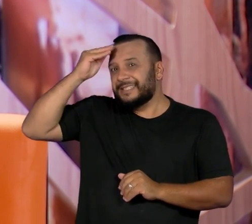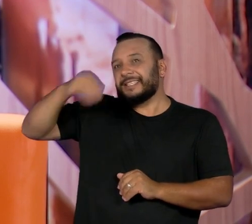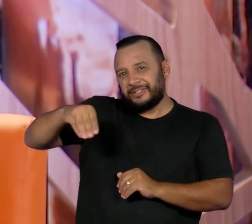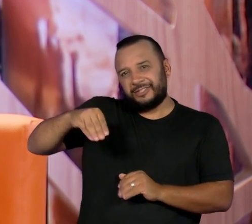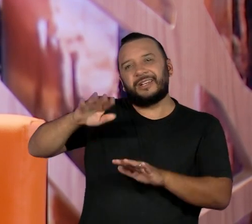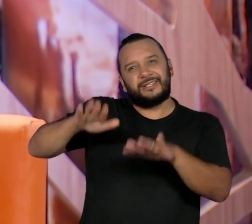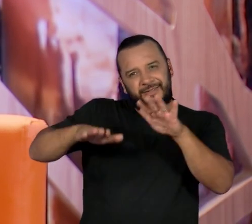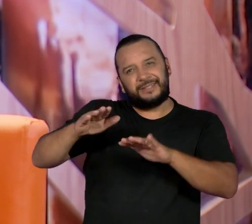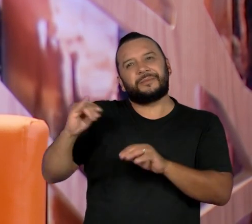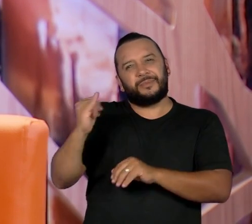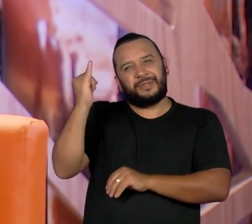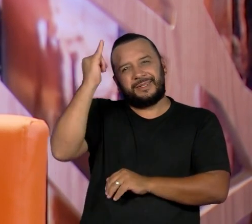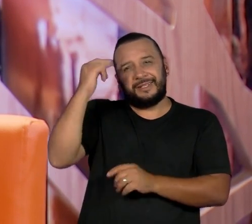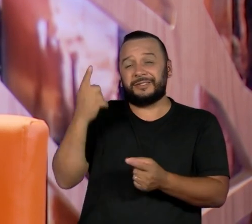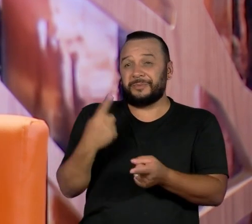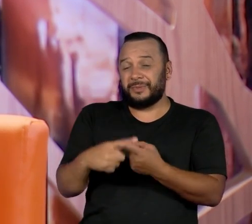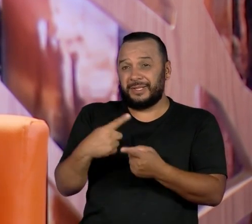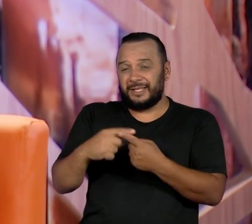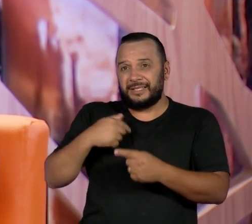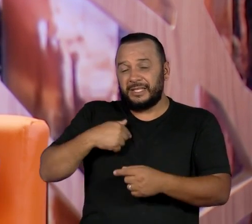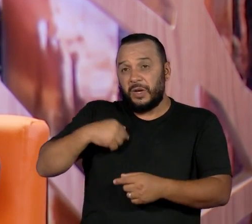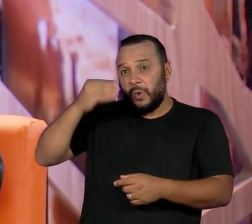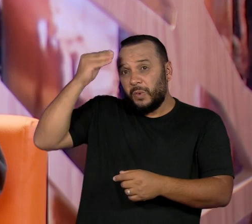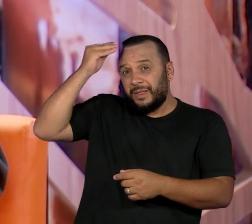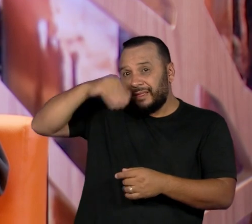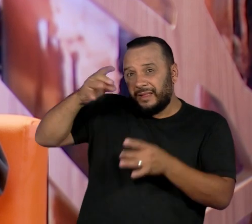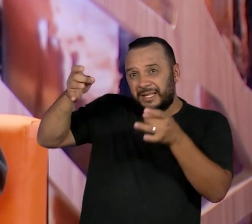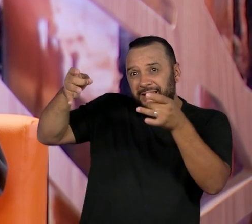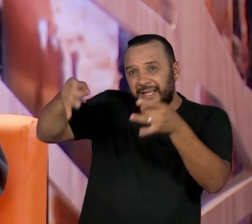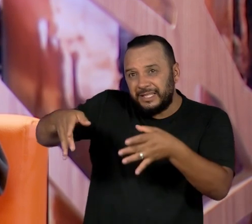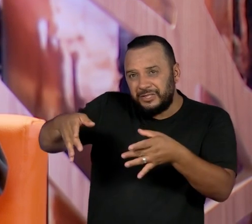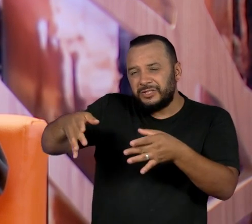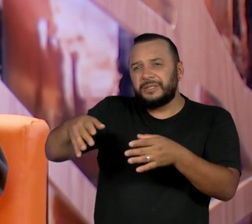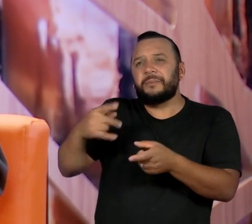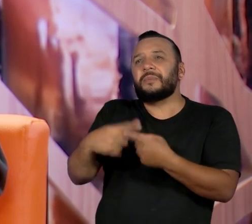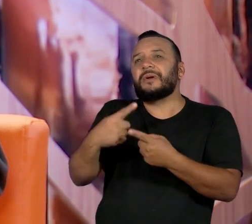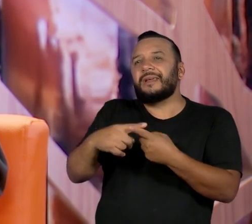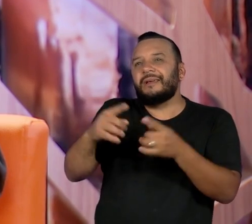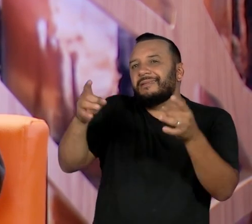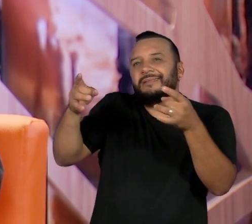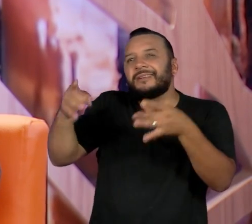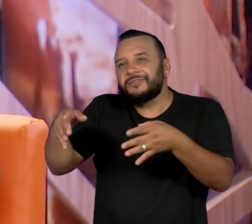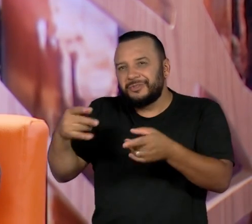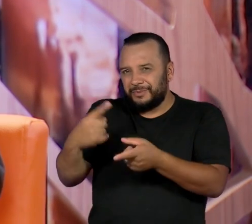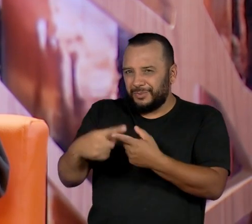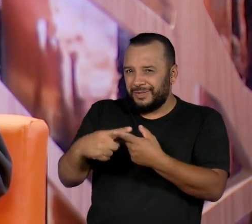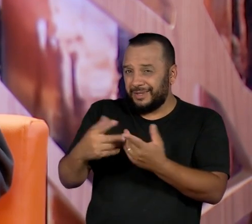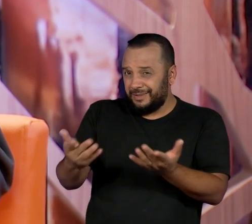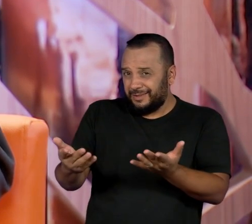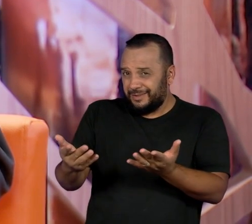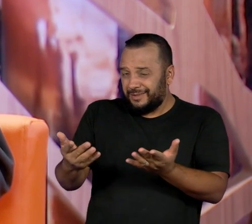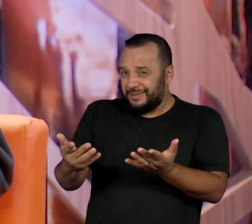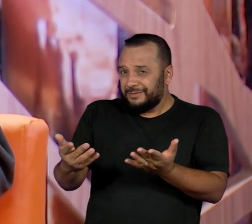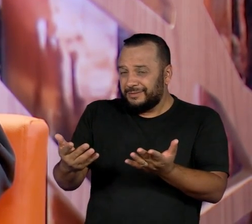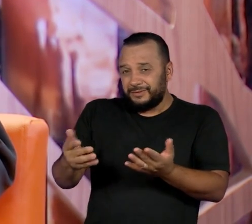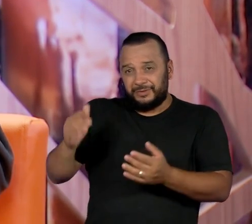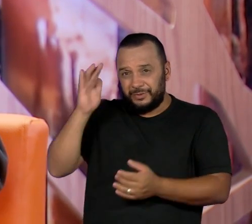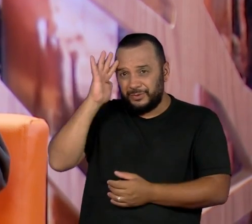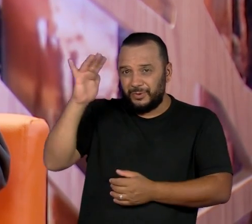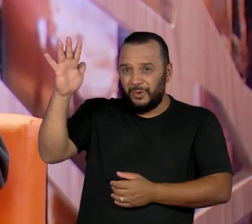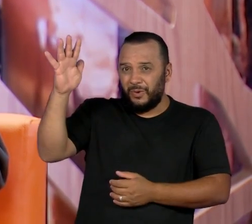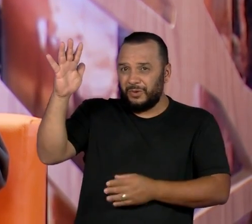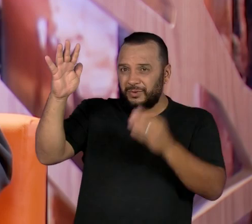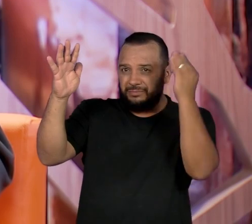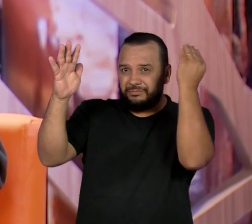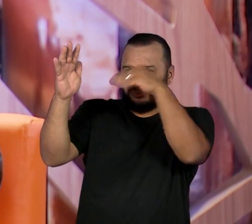na desistência a gente também acaba se conhecendo. Agora, o que motiva essa desistência? O nosso abandono do sonho, seja